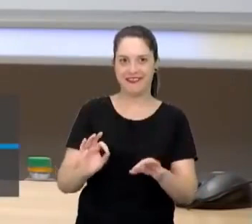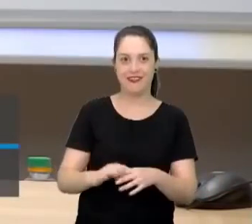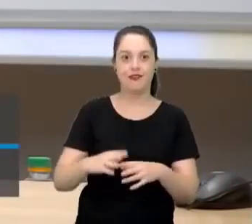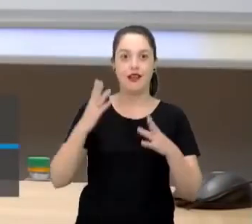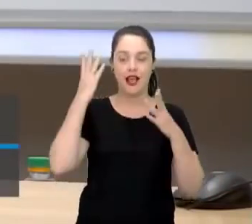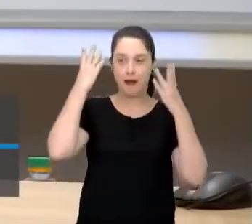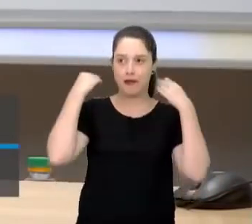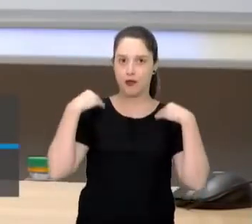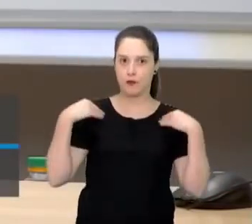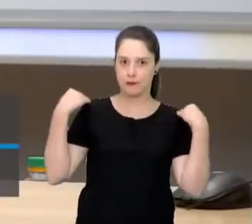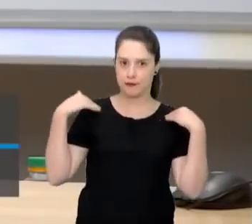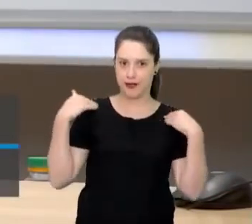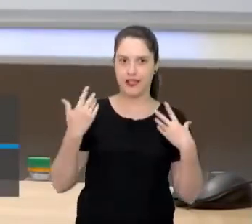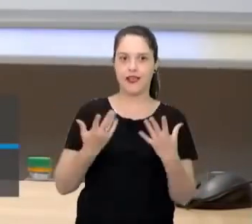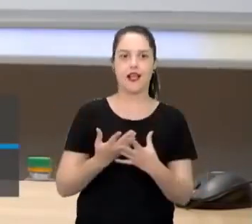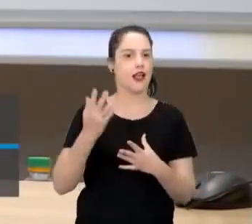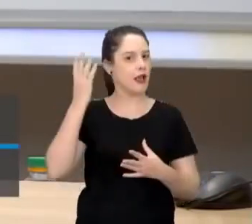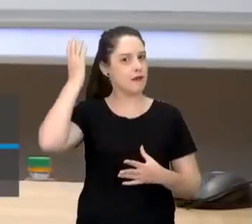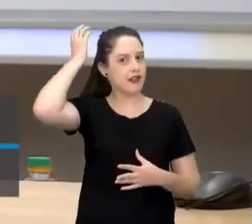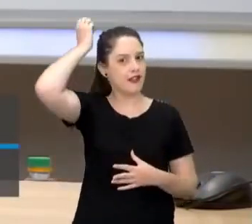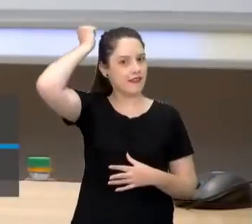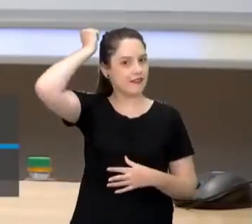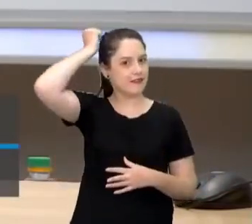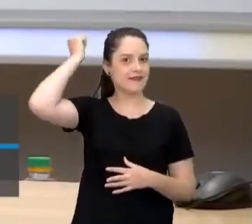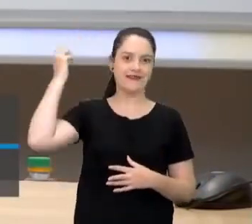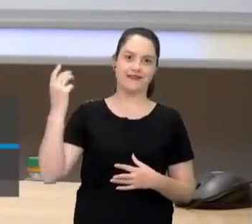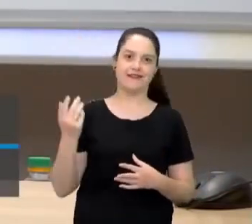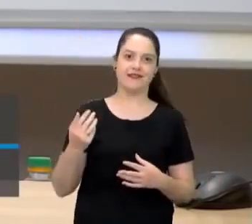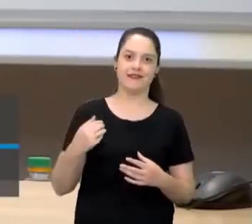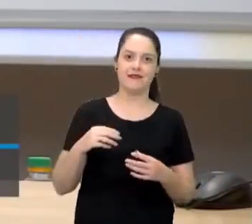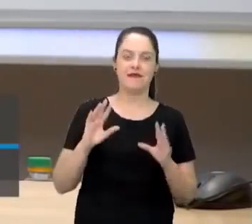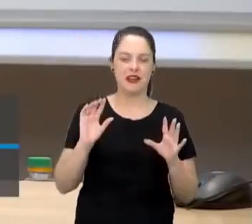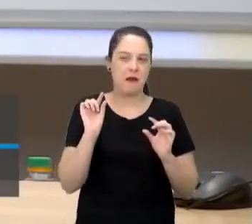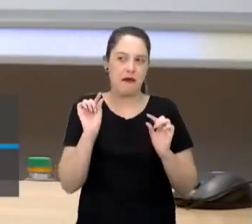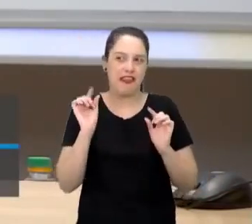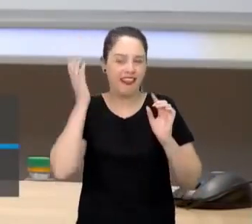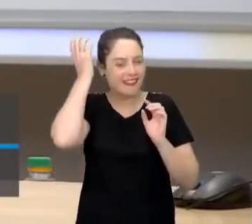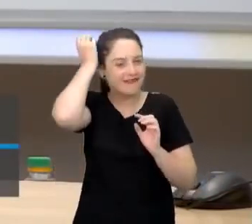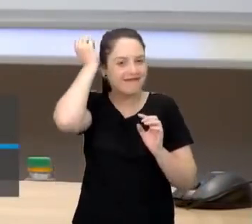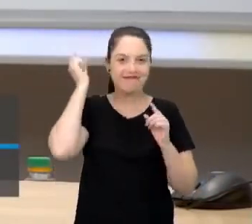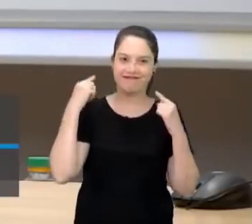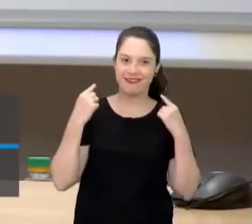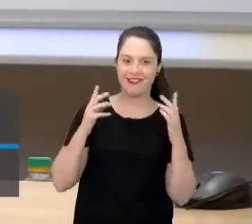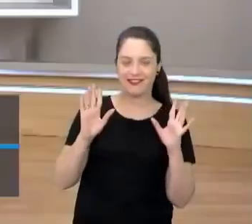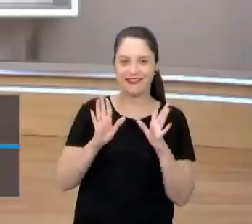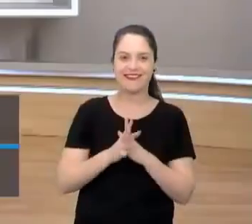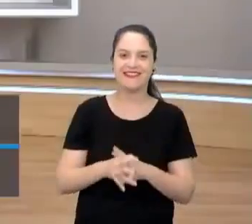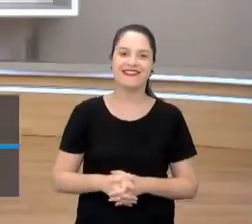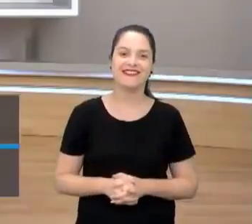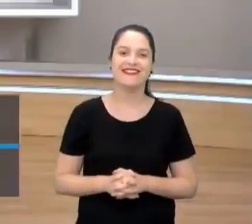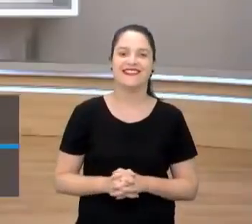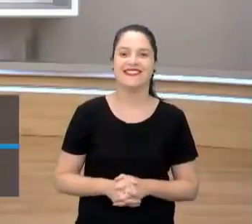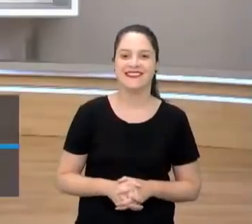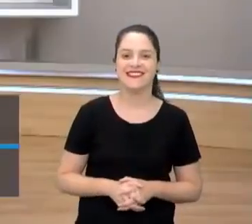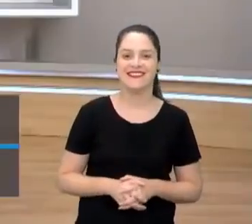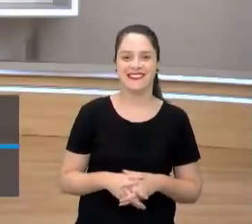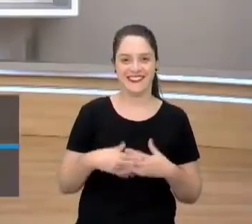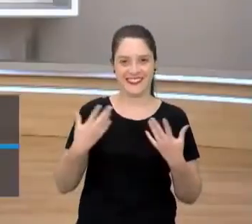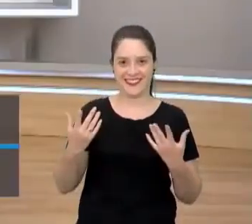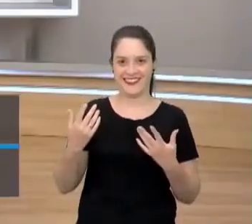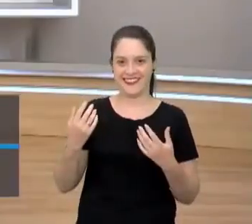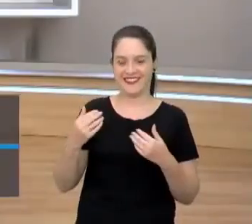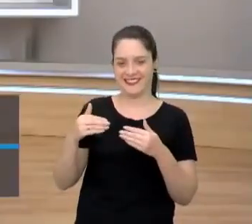cabelo preto, tá amarrado no rabo de cavalo. Minha mãe disse que eu sou bonito, mas eu não acredito muito. Mas vamos lá. Não, é bonito sim,